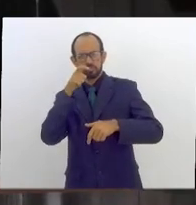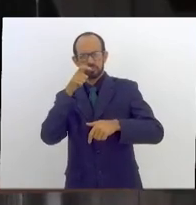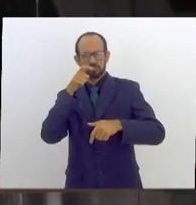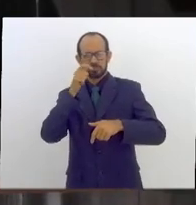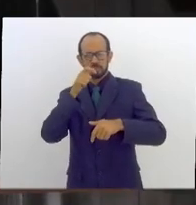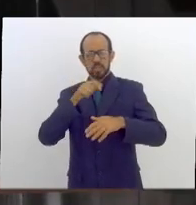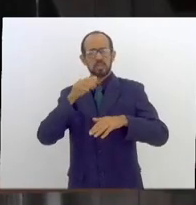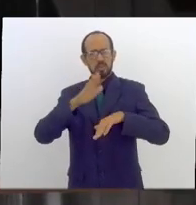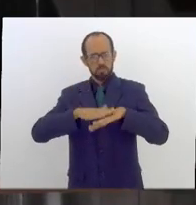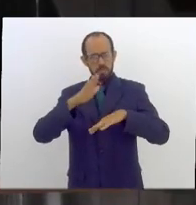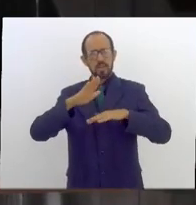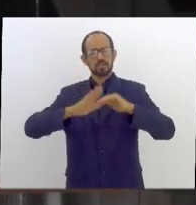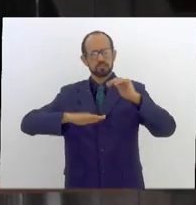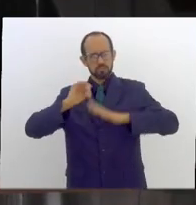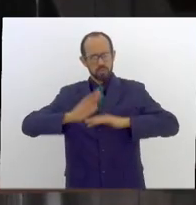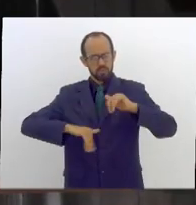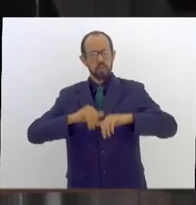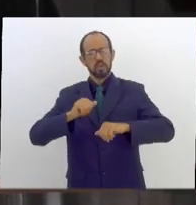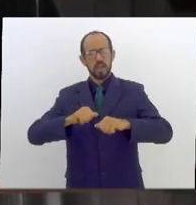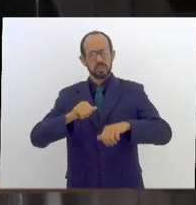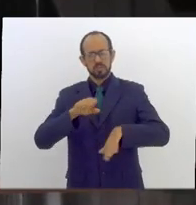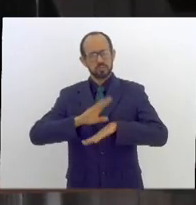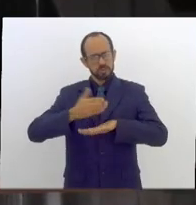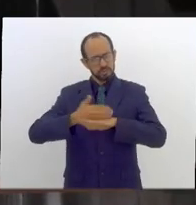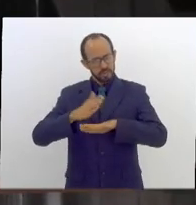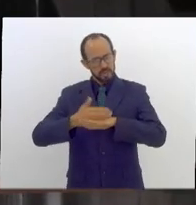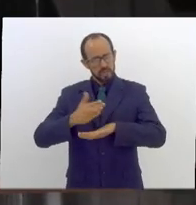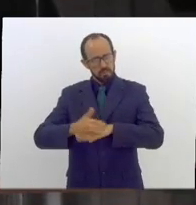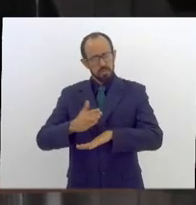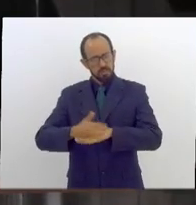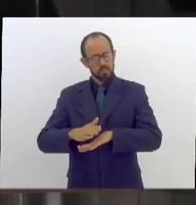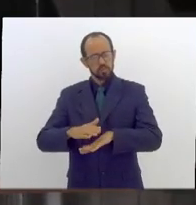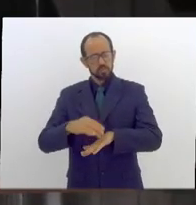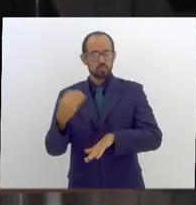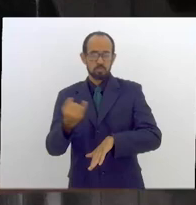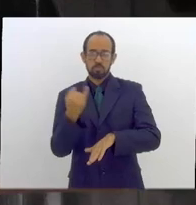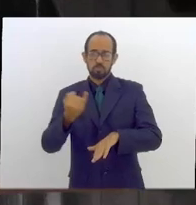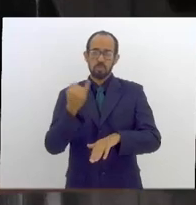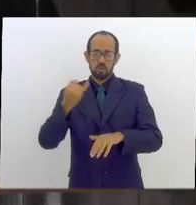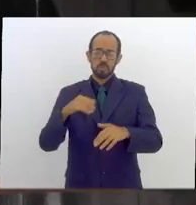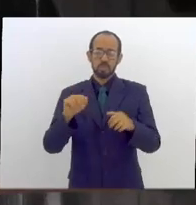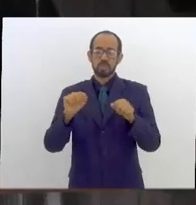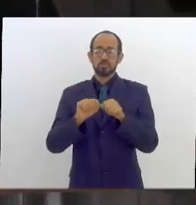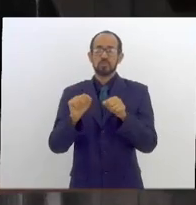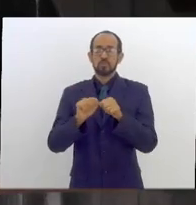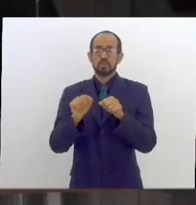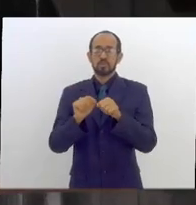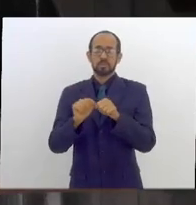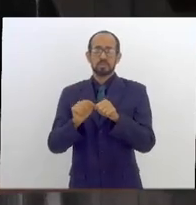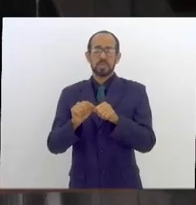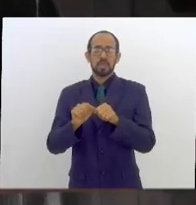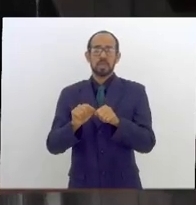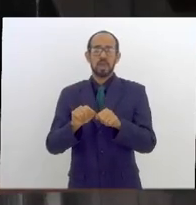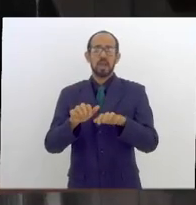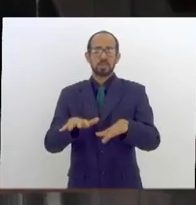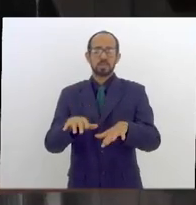mais preparo adicional. Importantes realizações em todo o mundo só se tornaram realidade